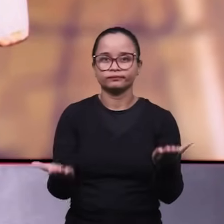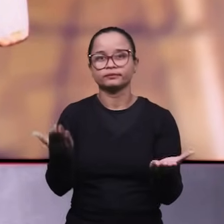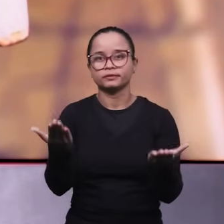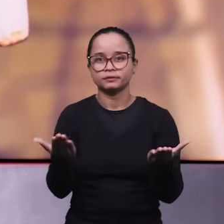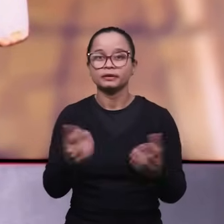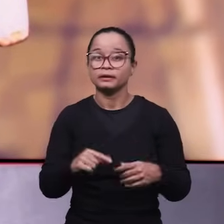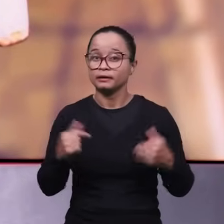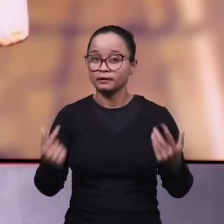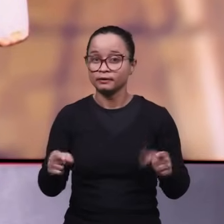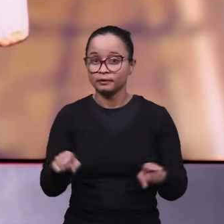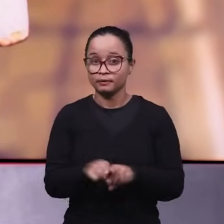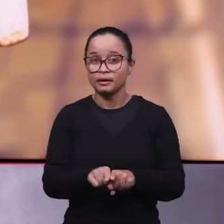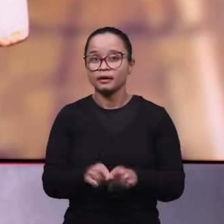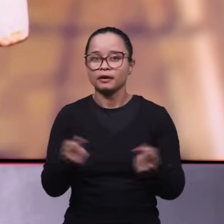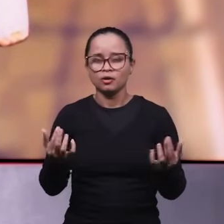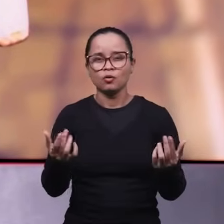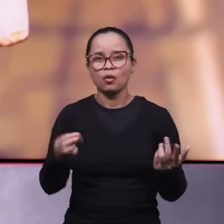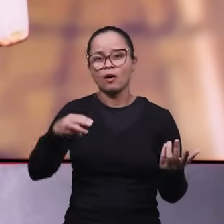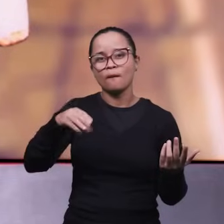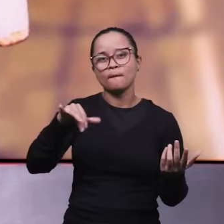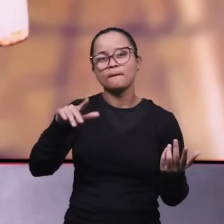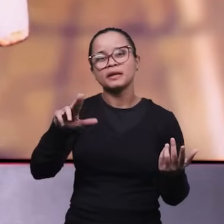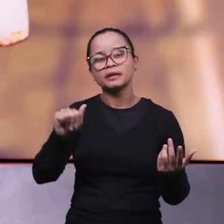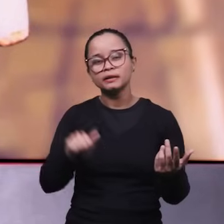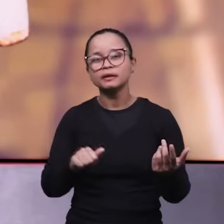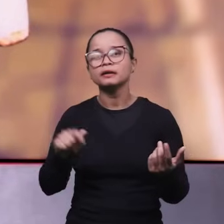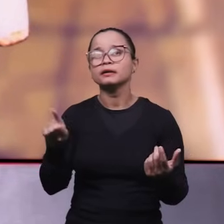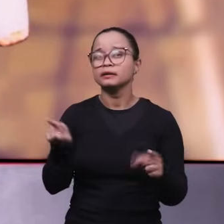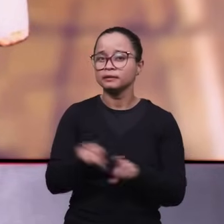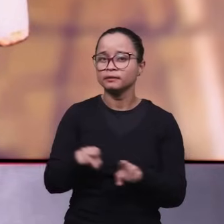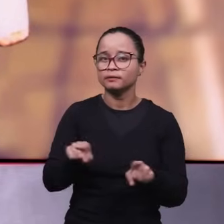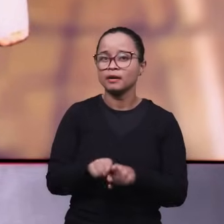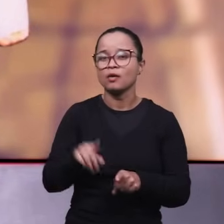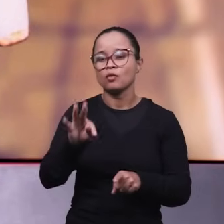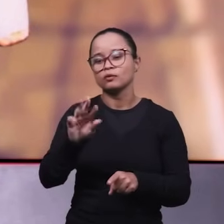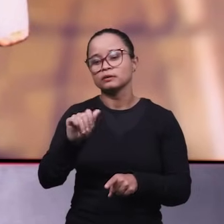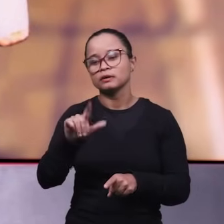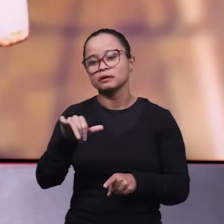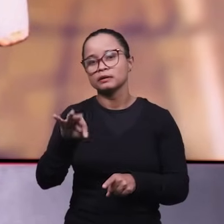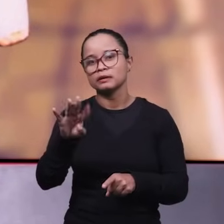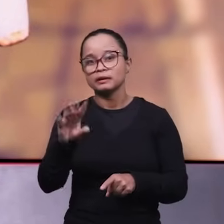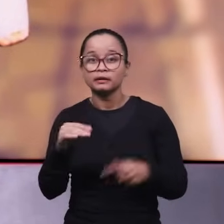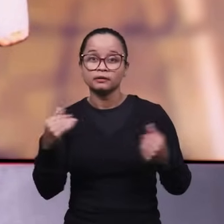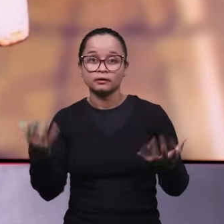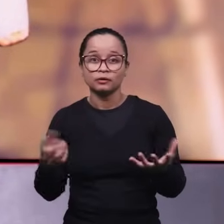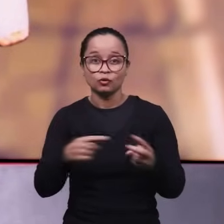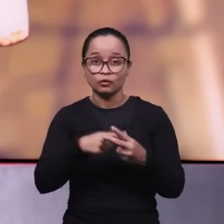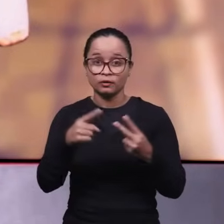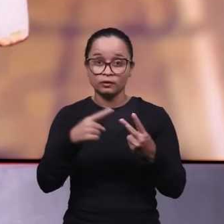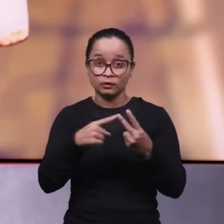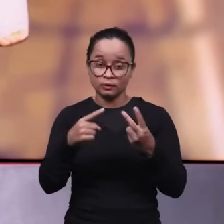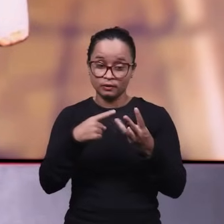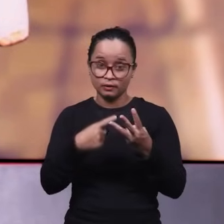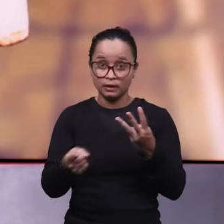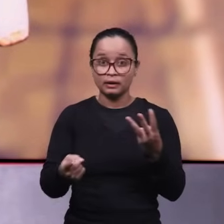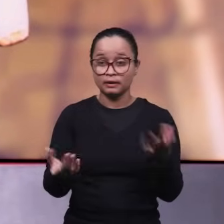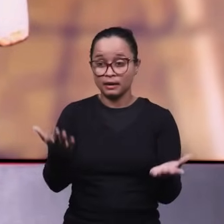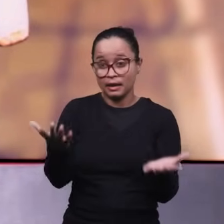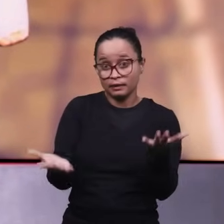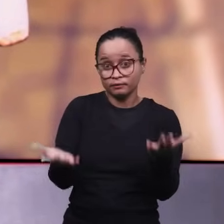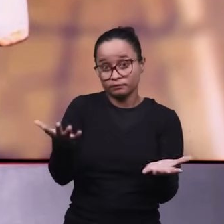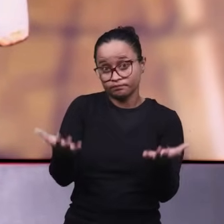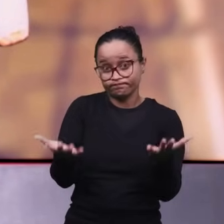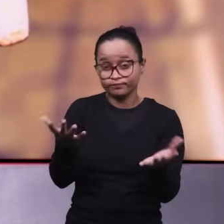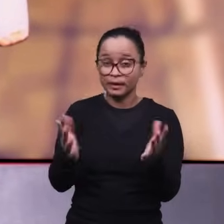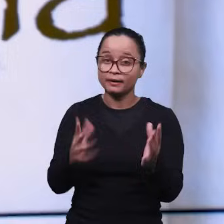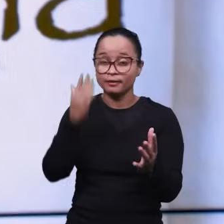também a mina e assim também o talento. Então, ciclo, mina e talento eram medidas